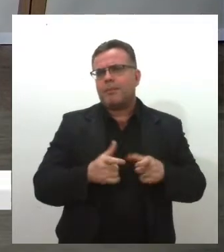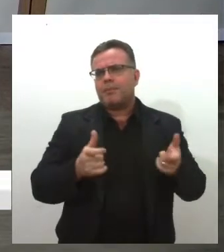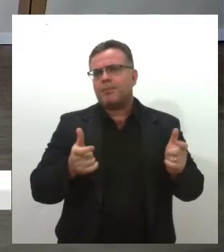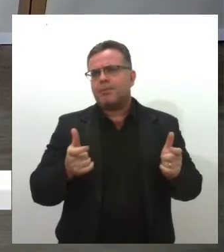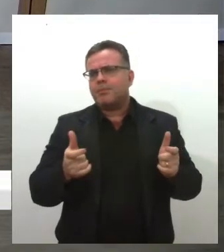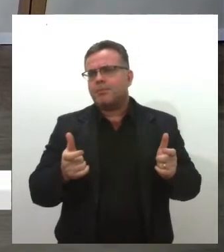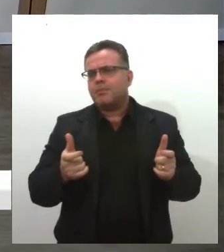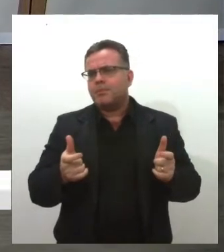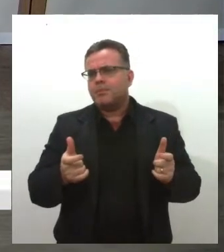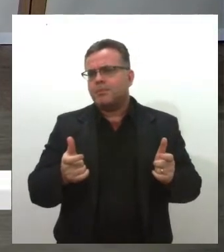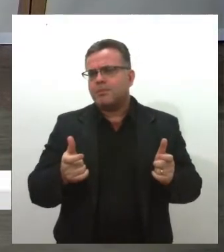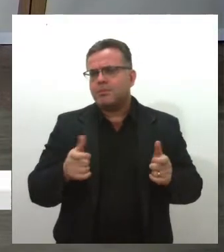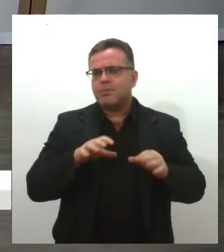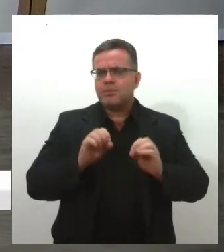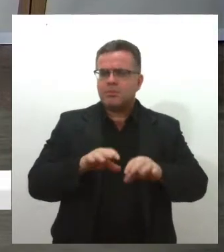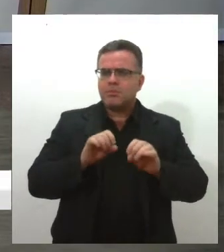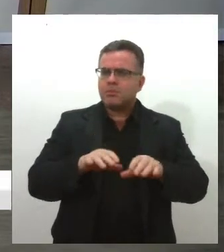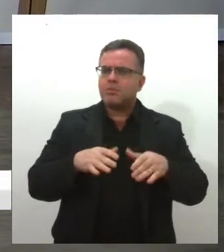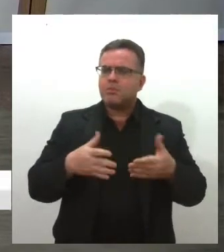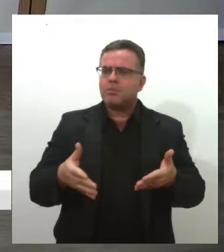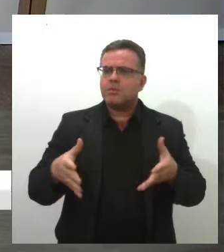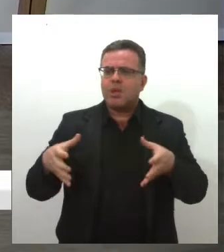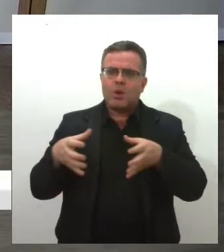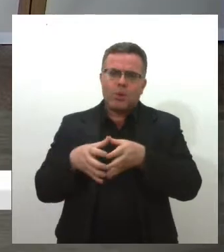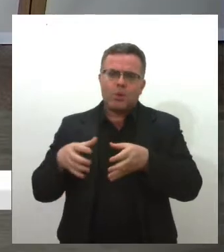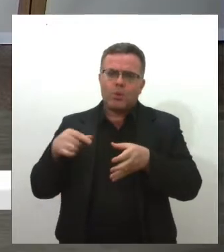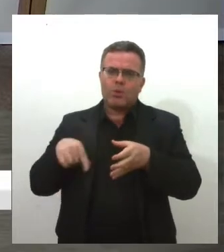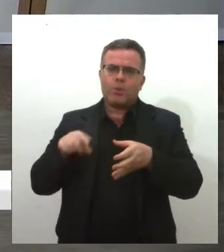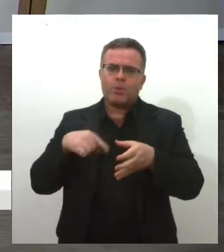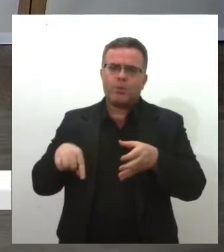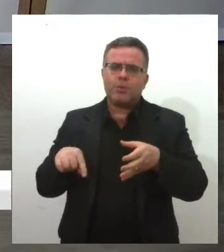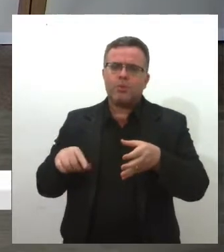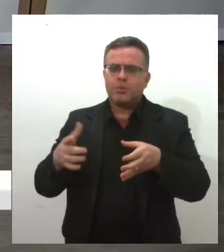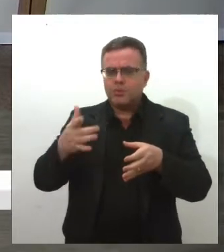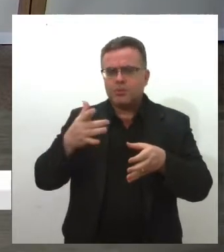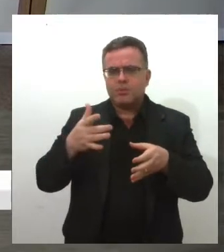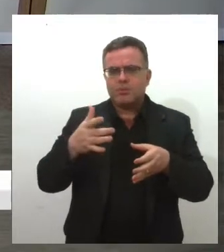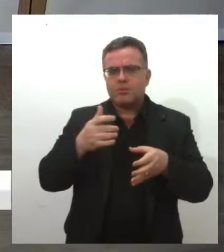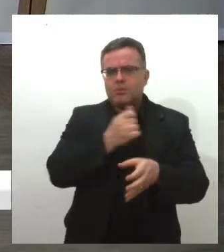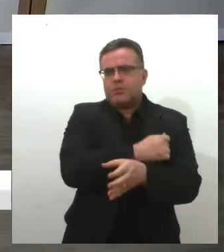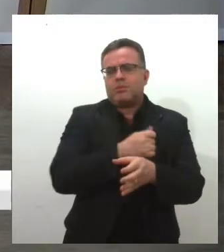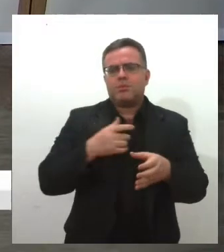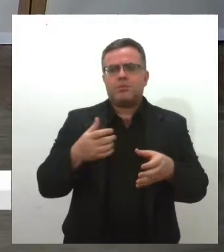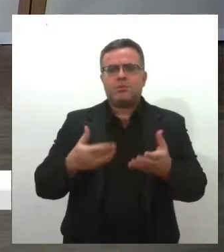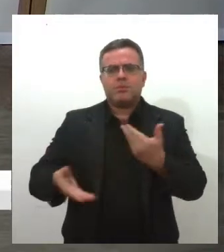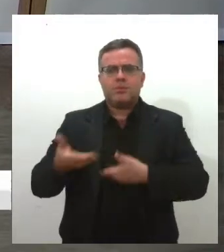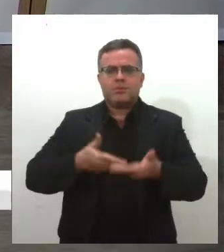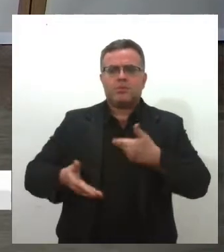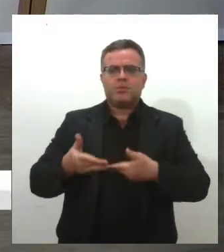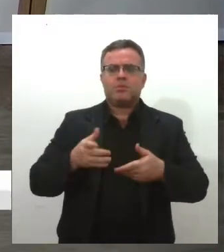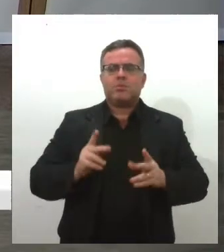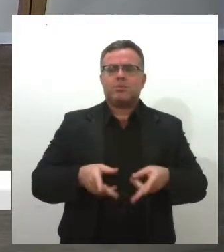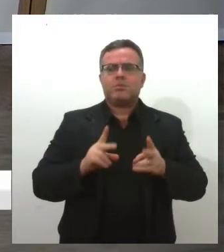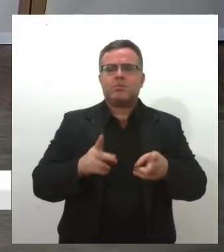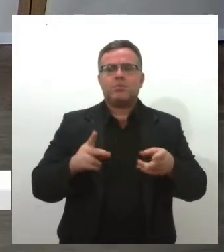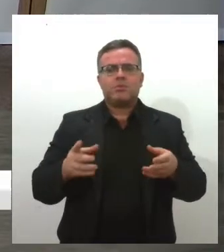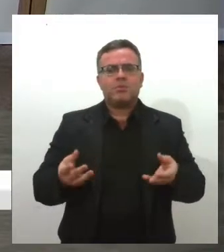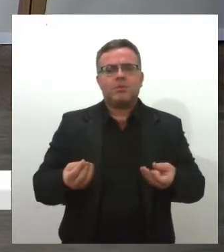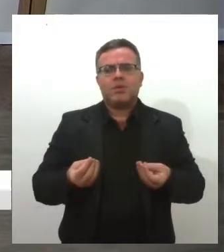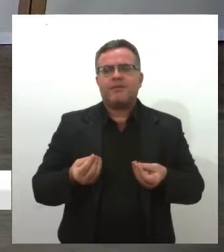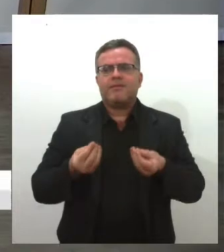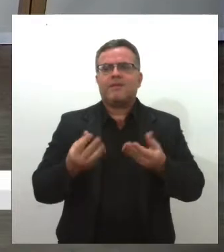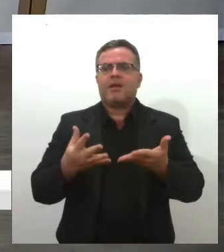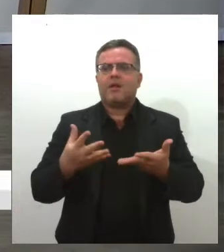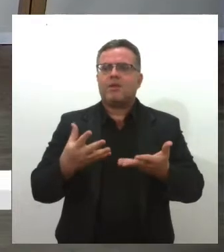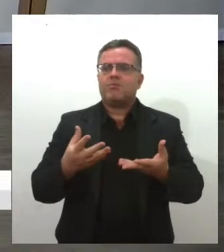de educação acontece em grupo, né? Essa vivência em grupo, ela dá muitos subsídios para